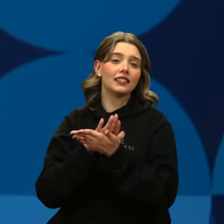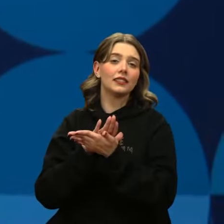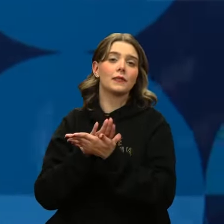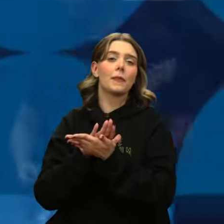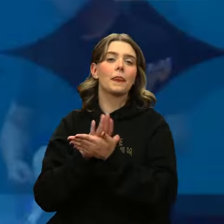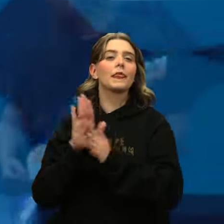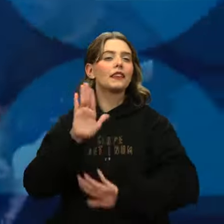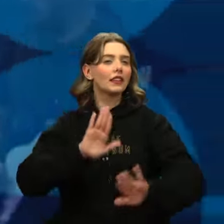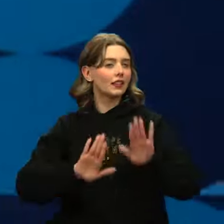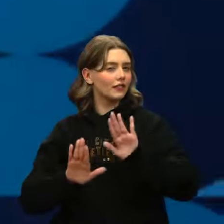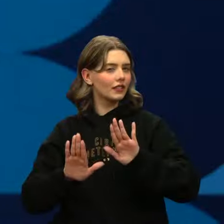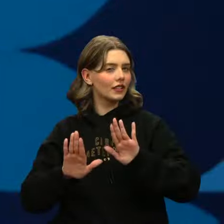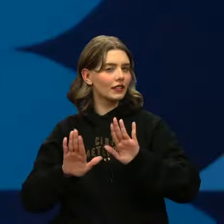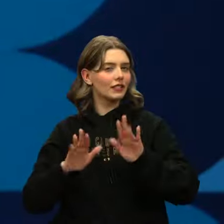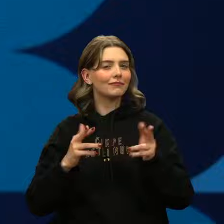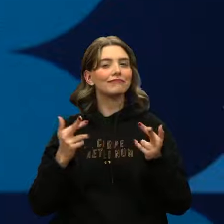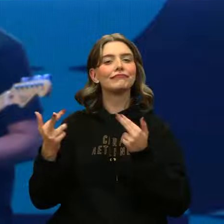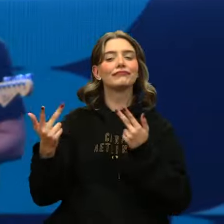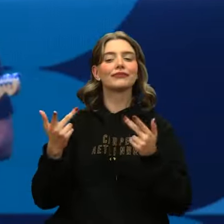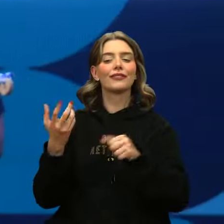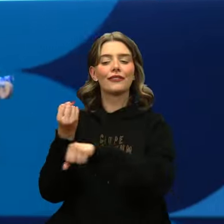um pouco parecida com Filadélfia.